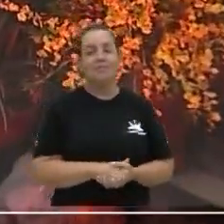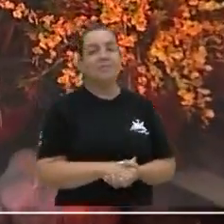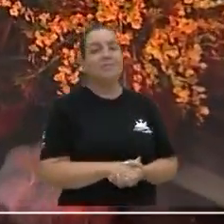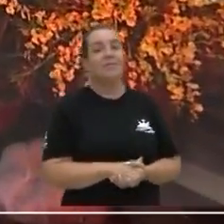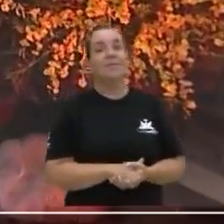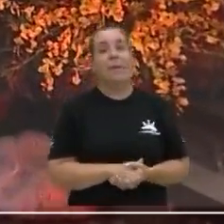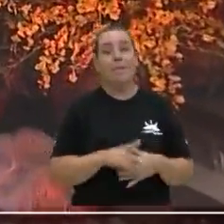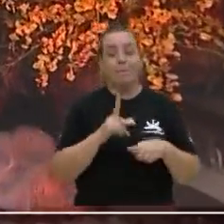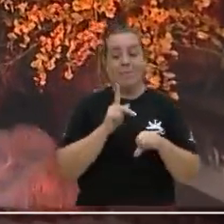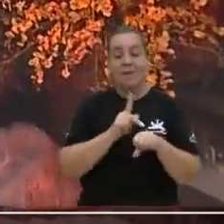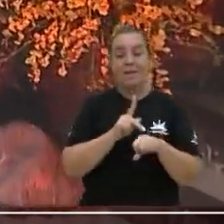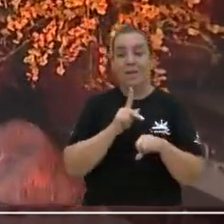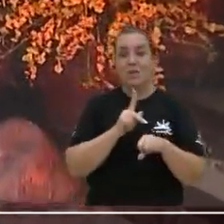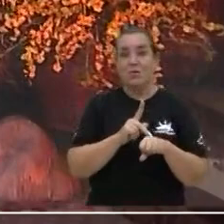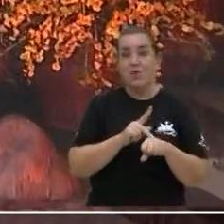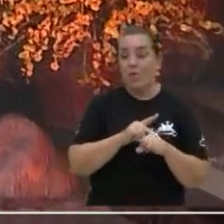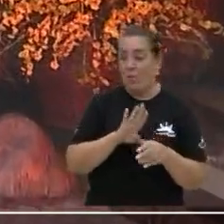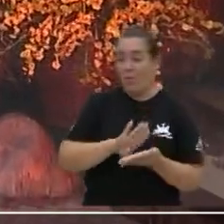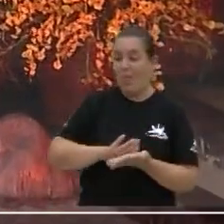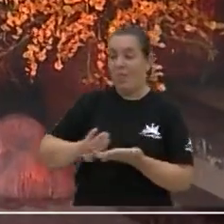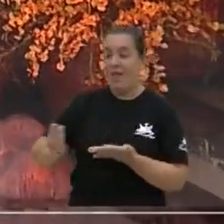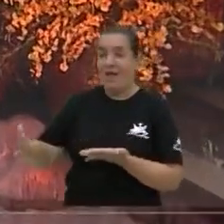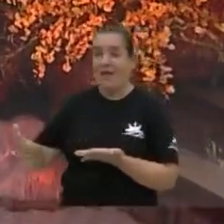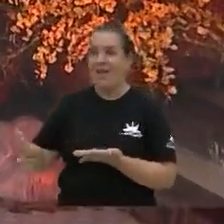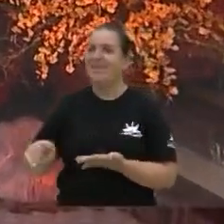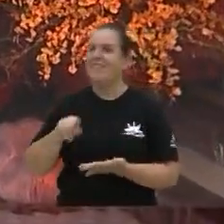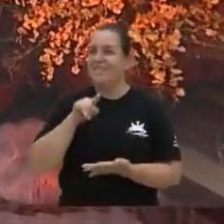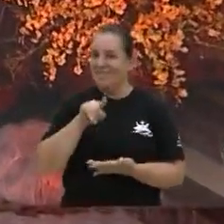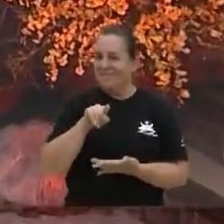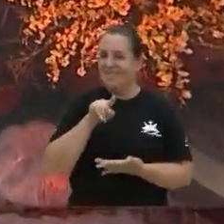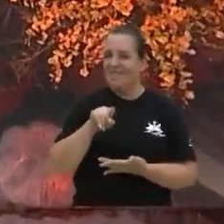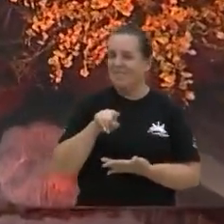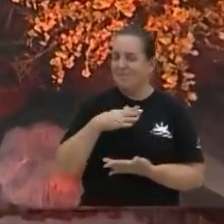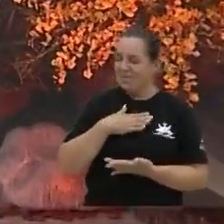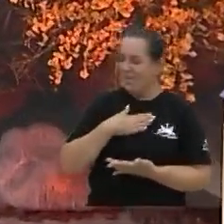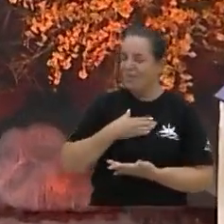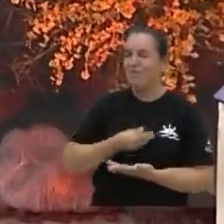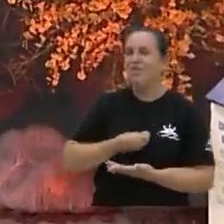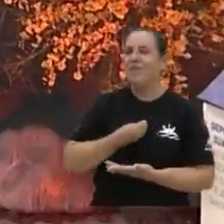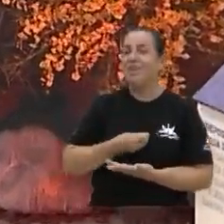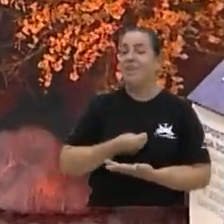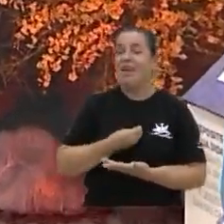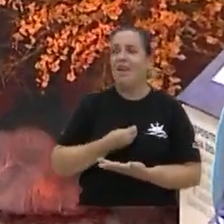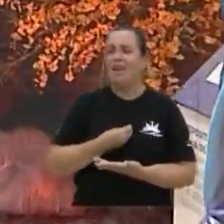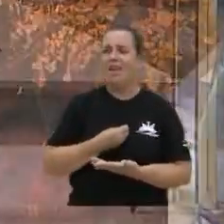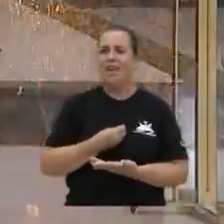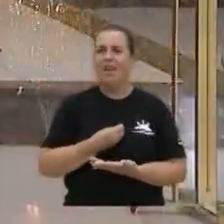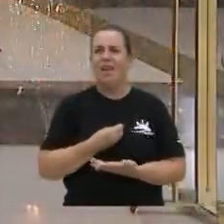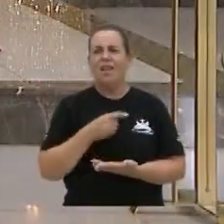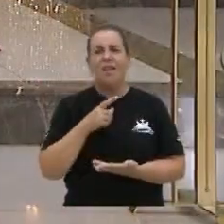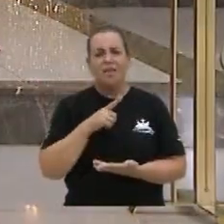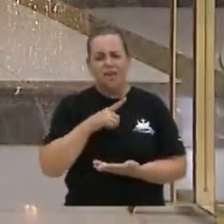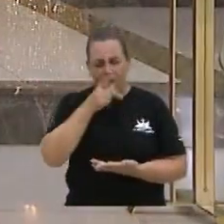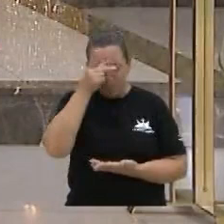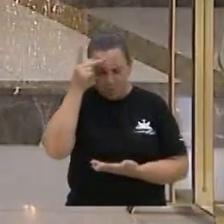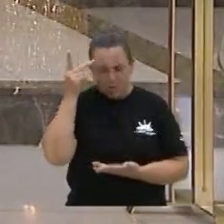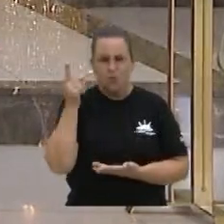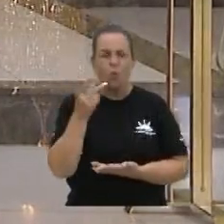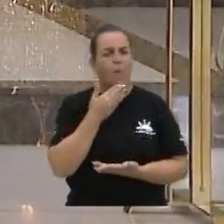rolar. Pedras vão rolar da minha vida. Se tem alguém que pediu, reze por